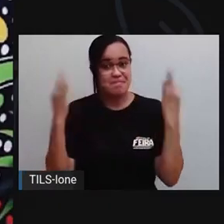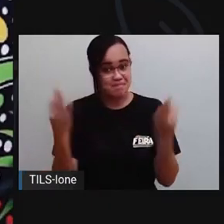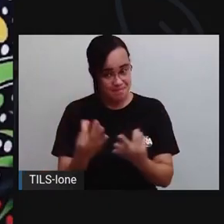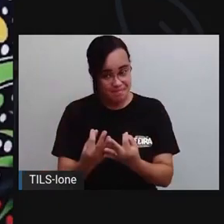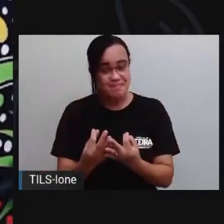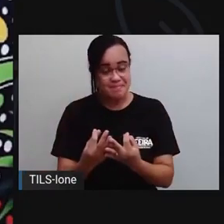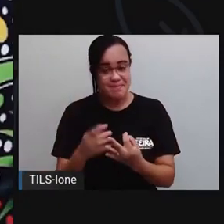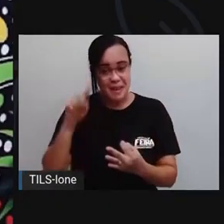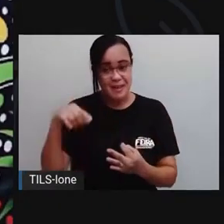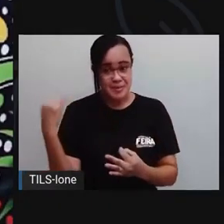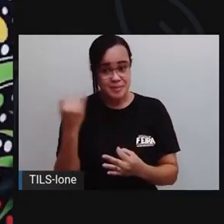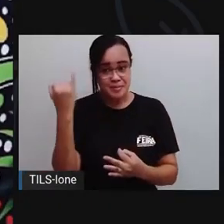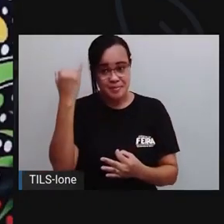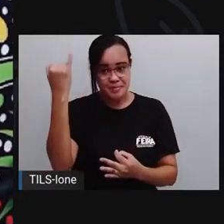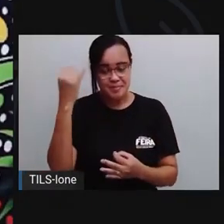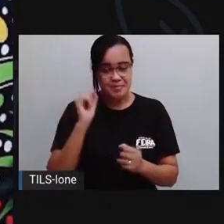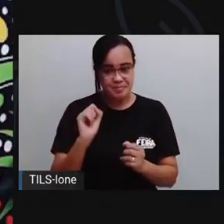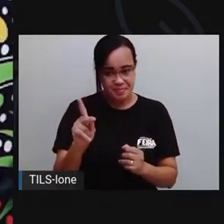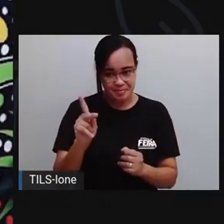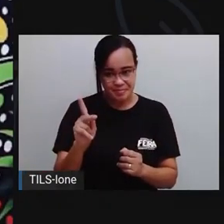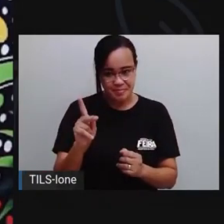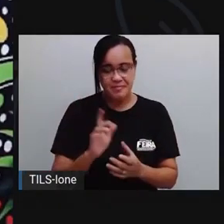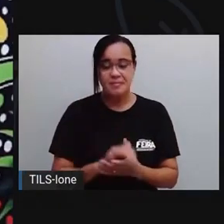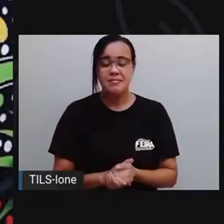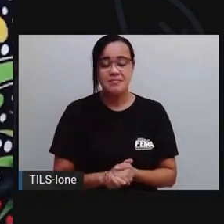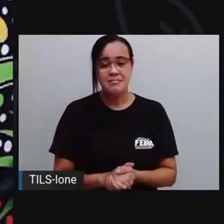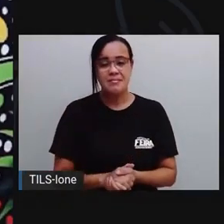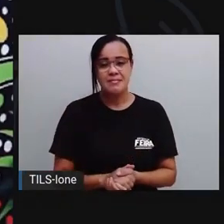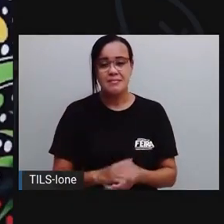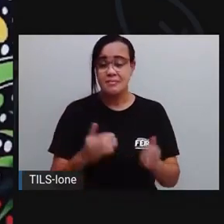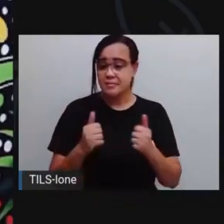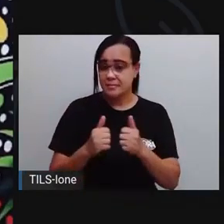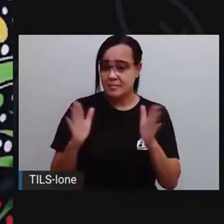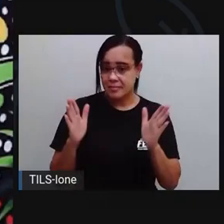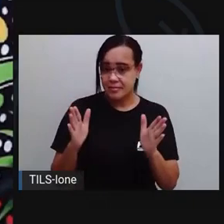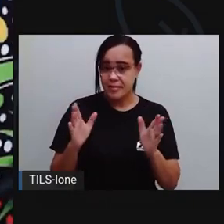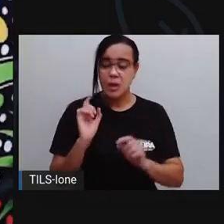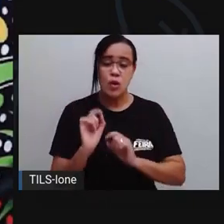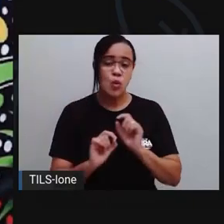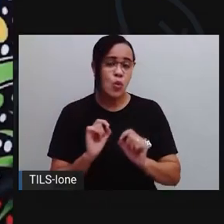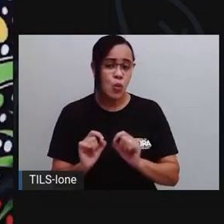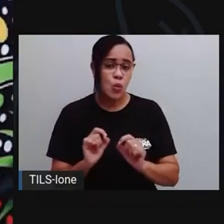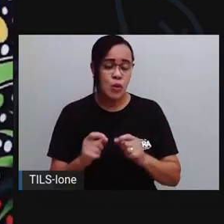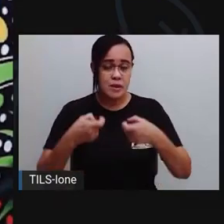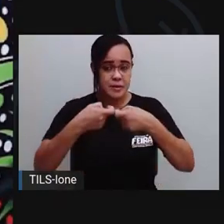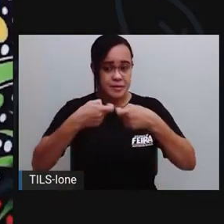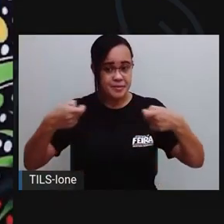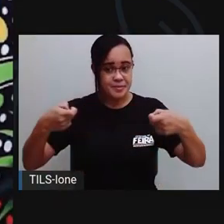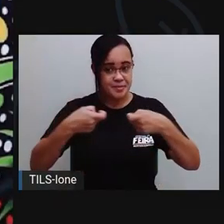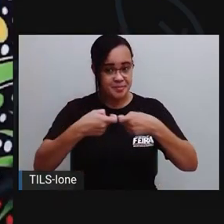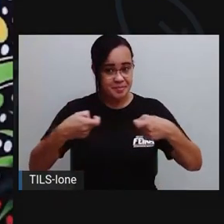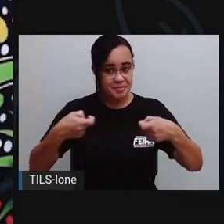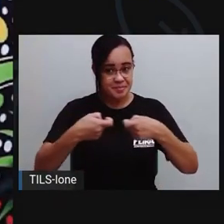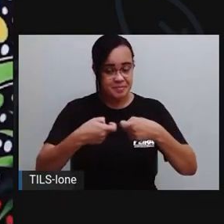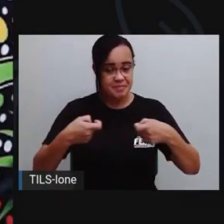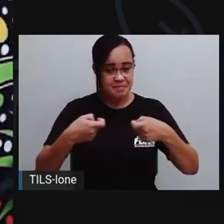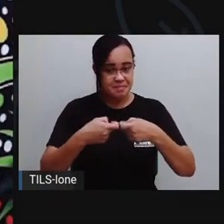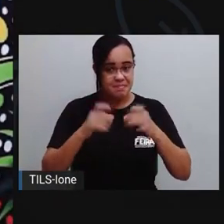tá certo? Então vamos nessa. A prova vai começar aqui com a meia, que a gente vai colar aqui o detalhe do filó.